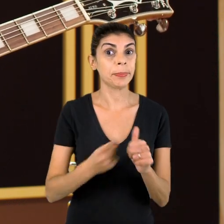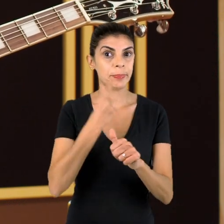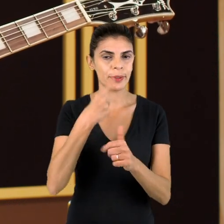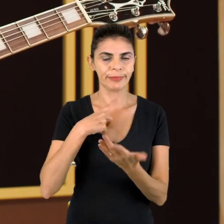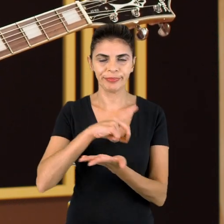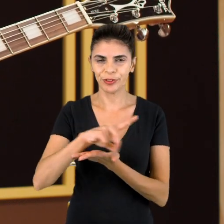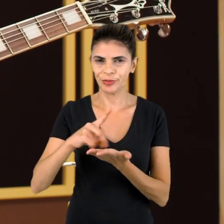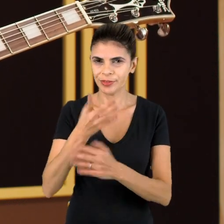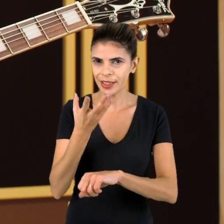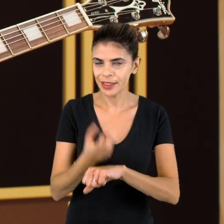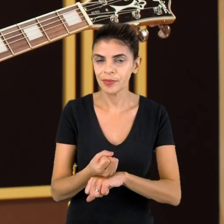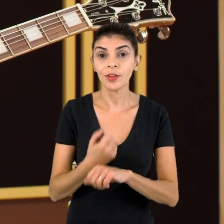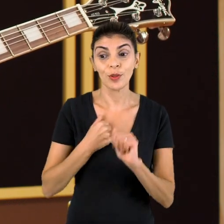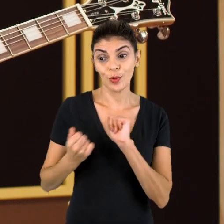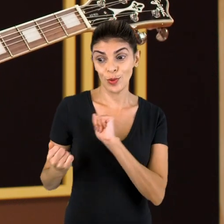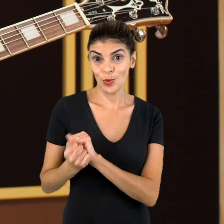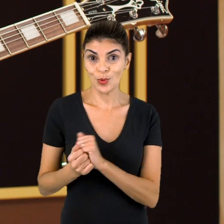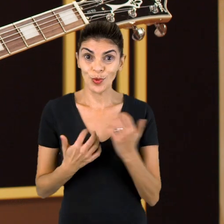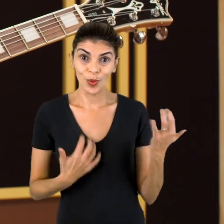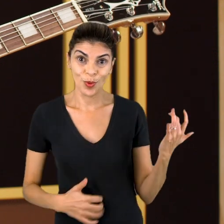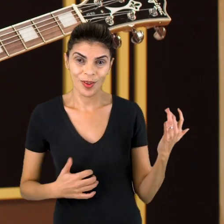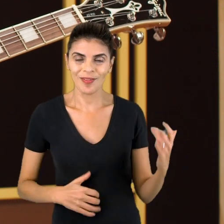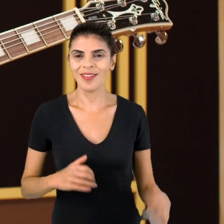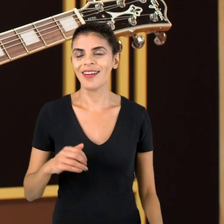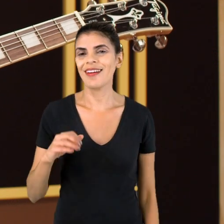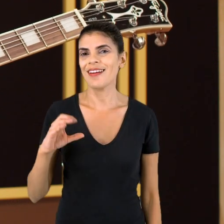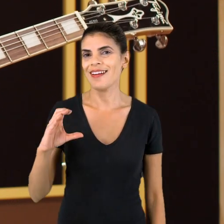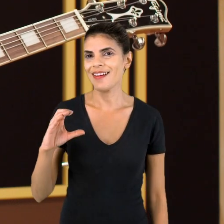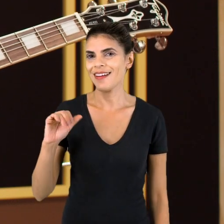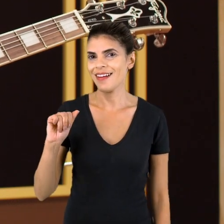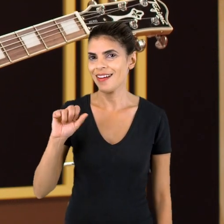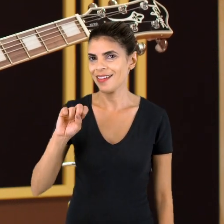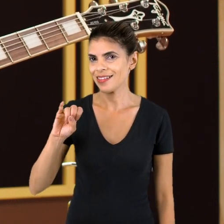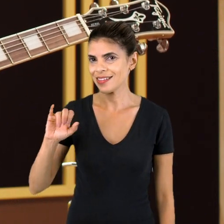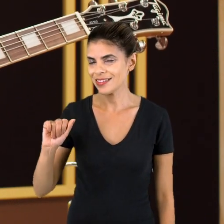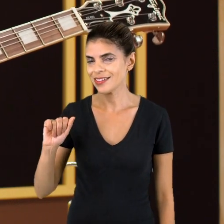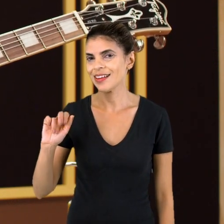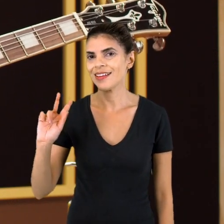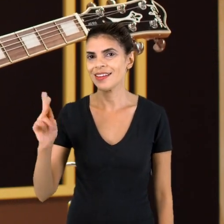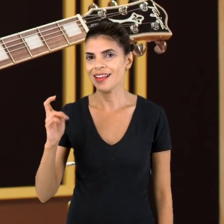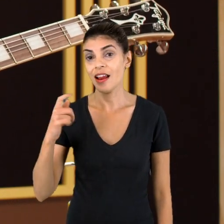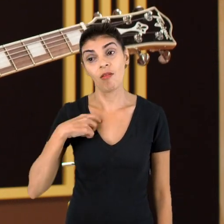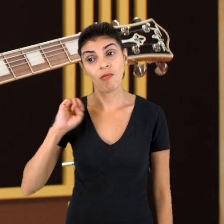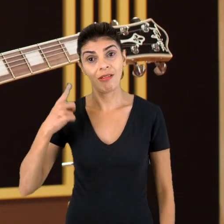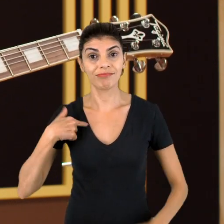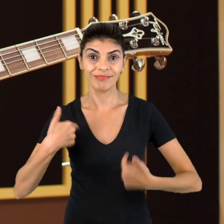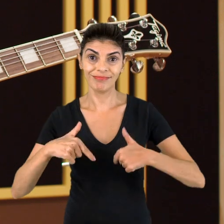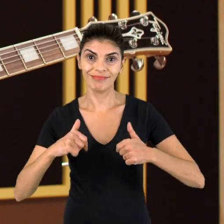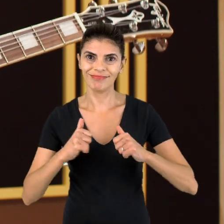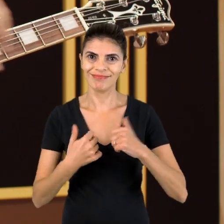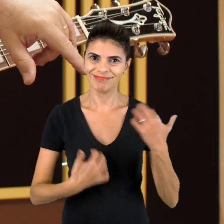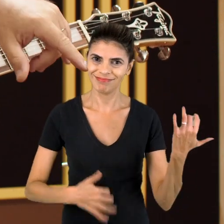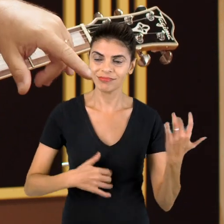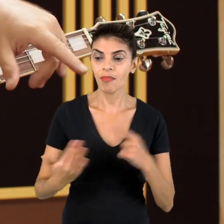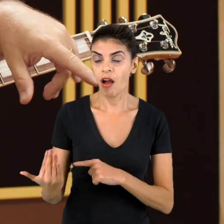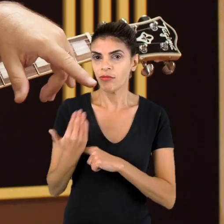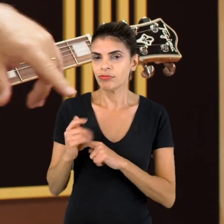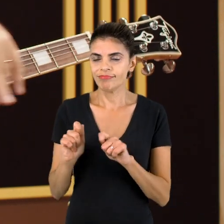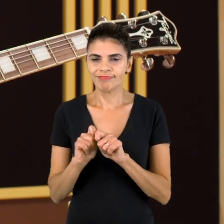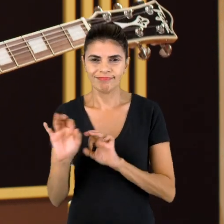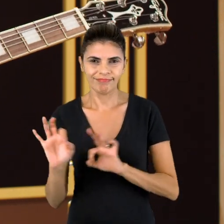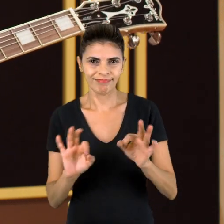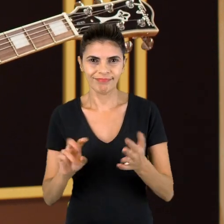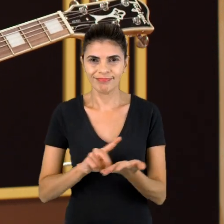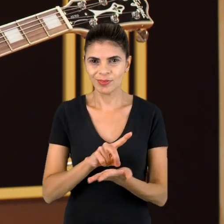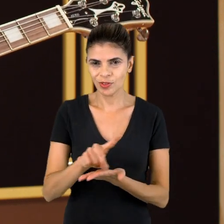disco, eu tocava com a Cássia Eller. Tava tocando com a Cássia, era guitarrista da Cássia. E aí o cara que me ajudou a produzir o